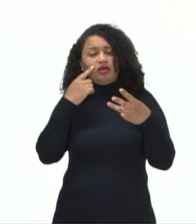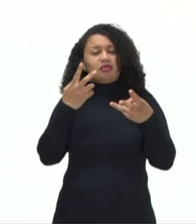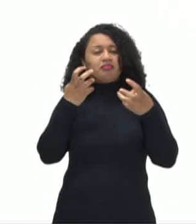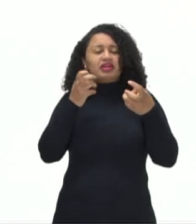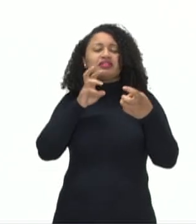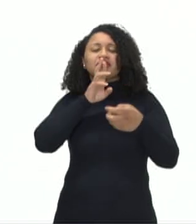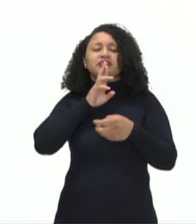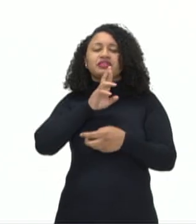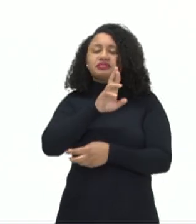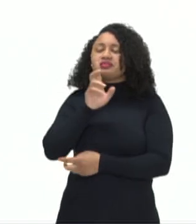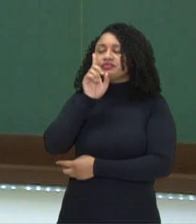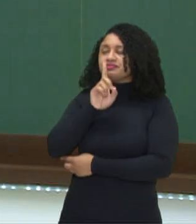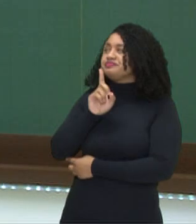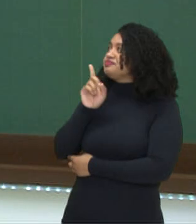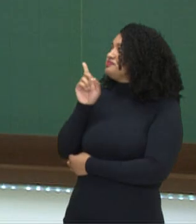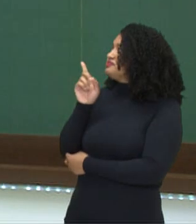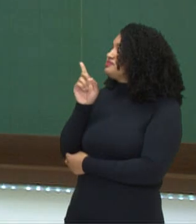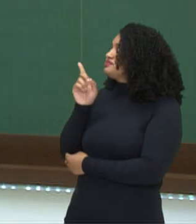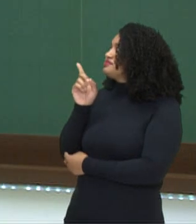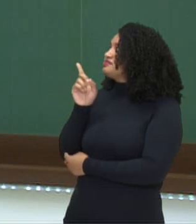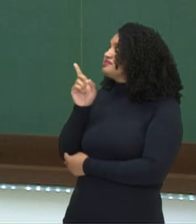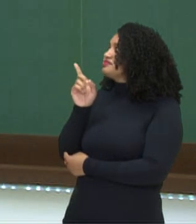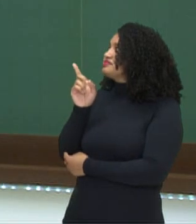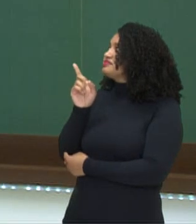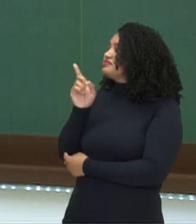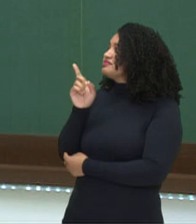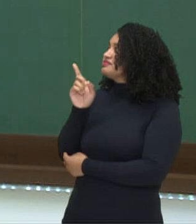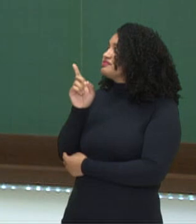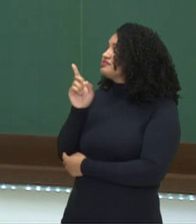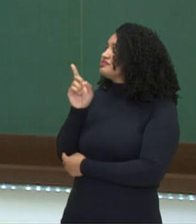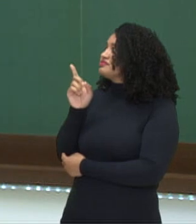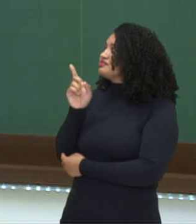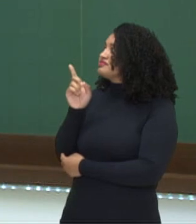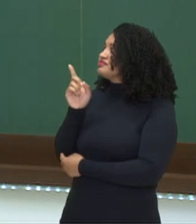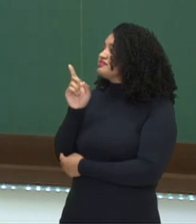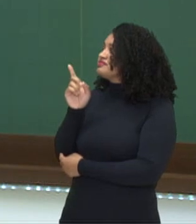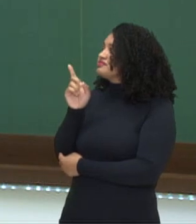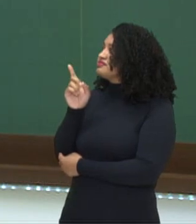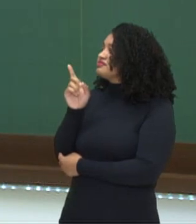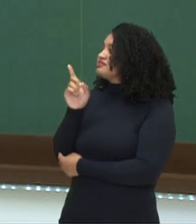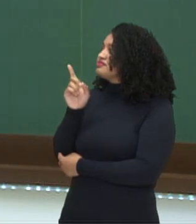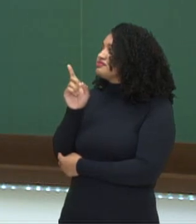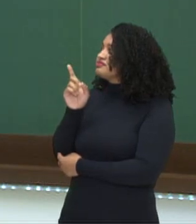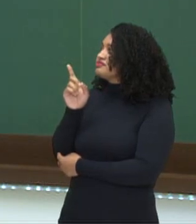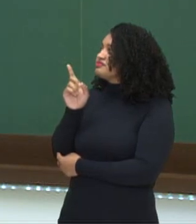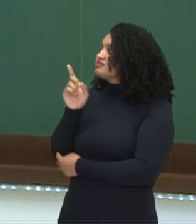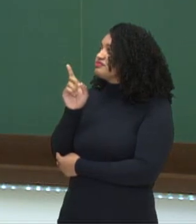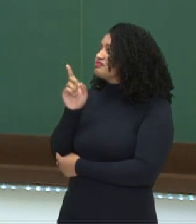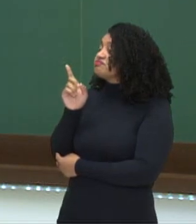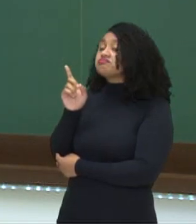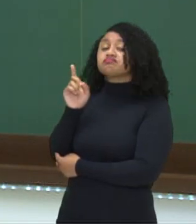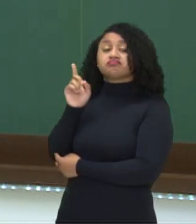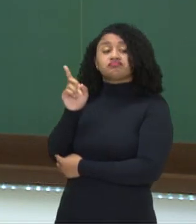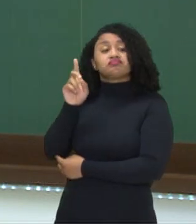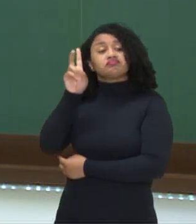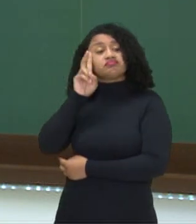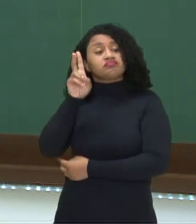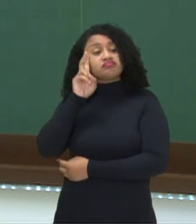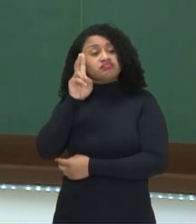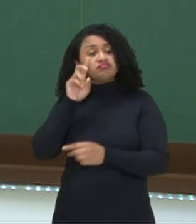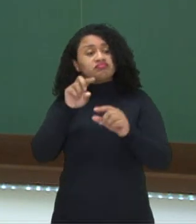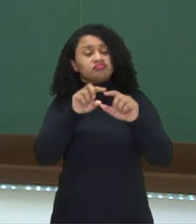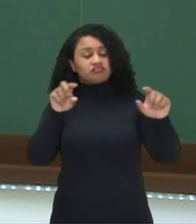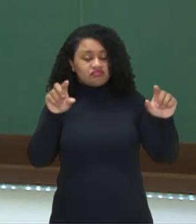1B, perdi 2, mas ganhei 1, ainda estou devendo, né? Saldo negativo. Lembrando que este polinômio,